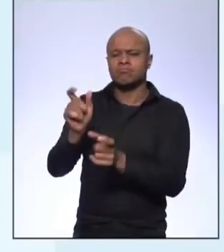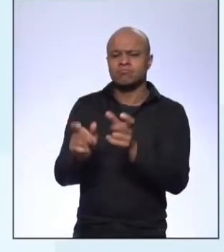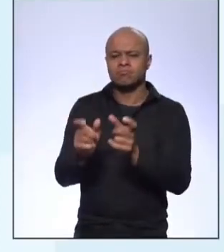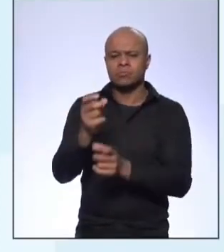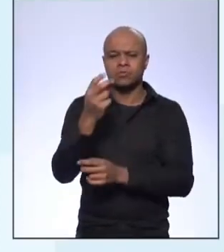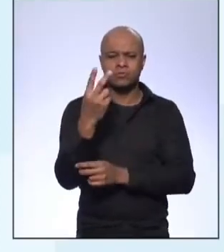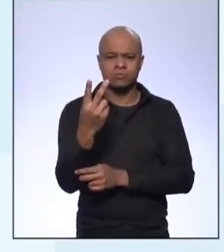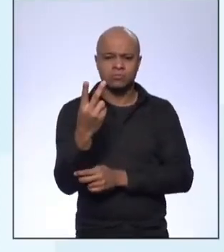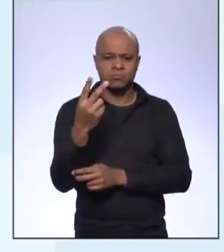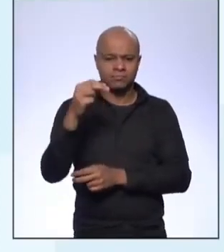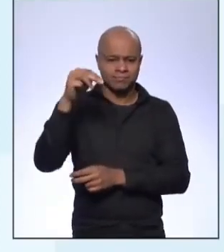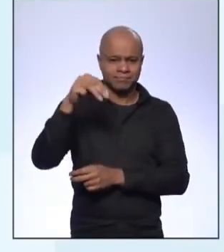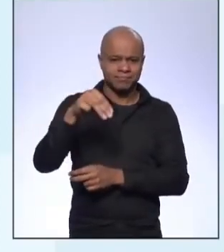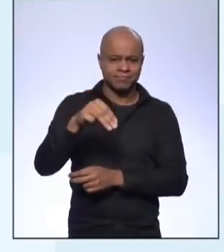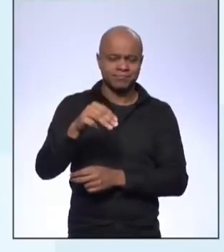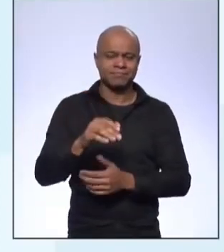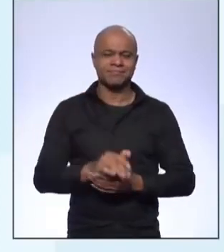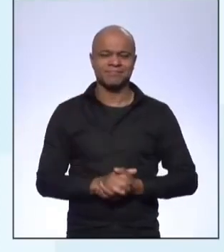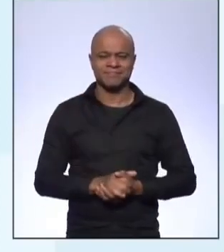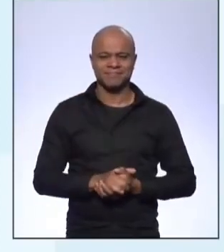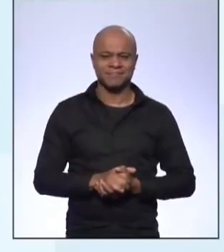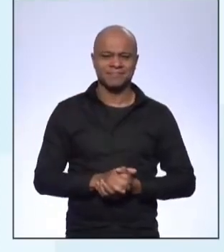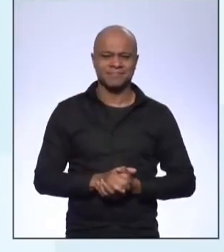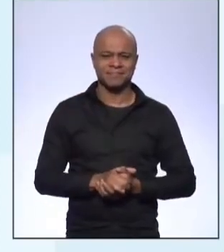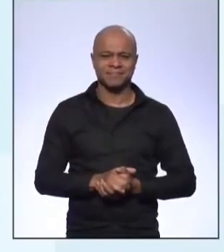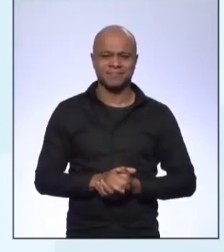2 minutos, a gente volta.